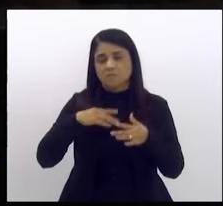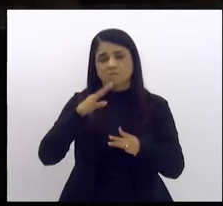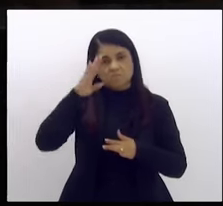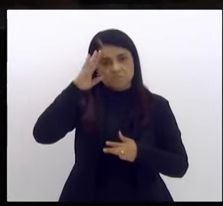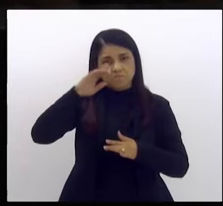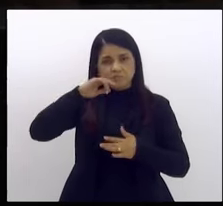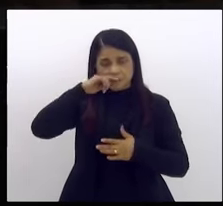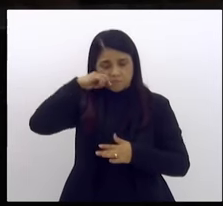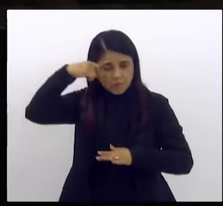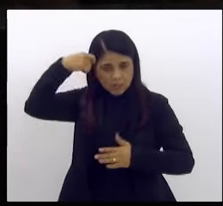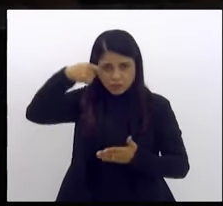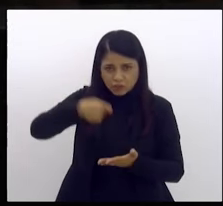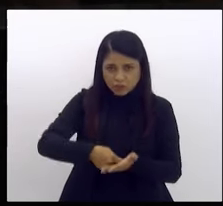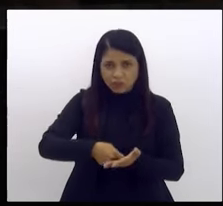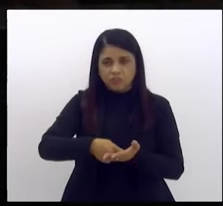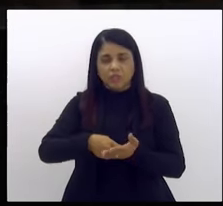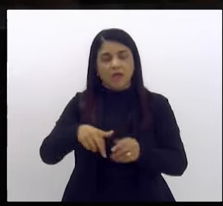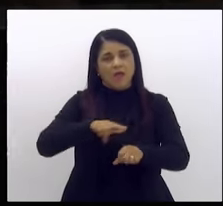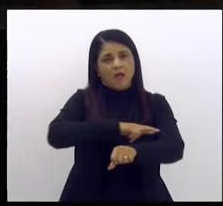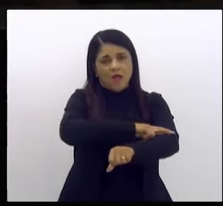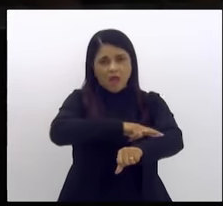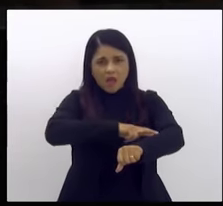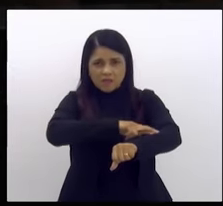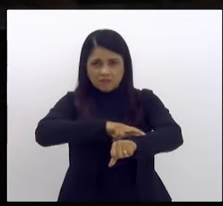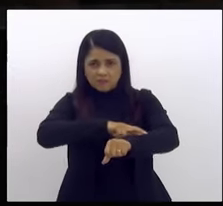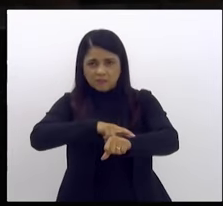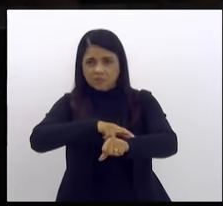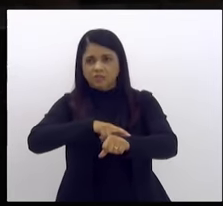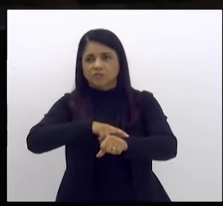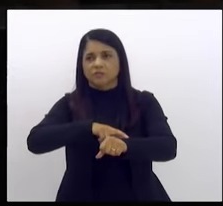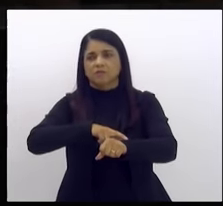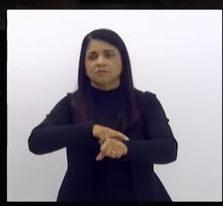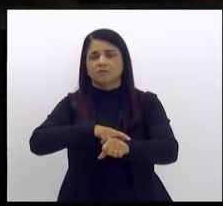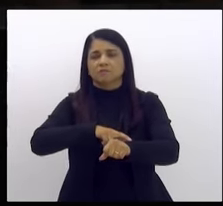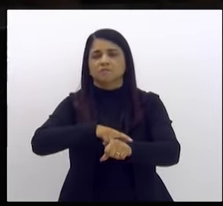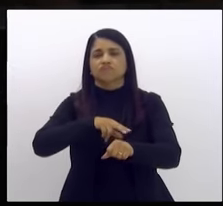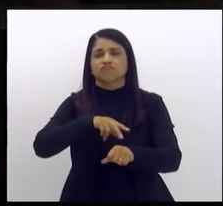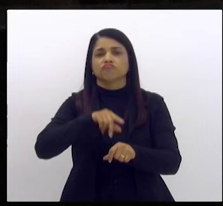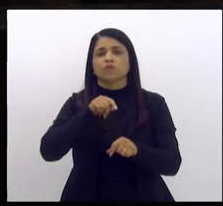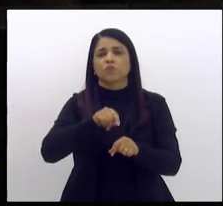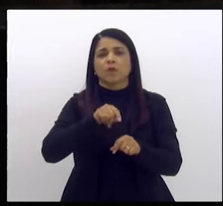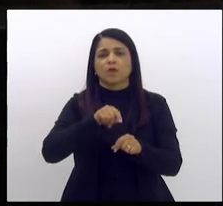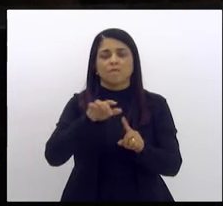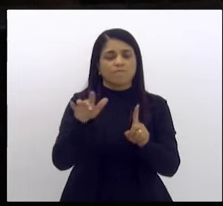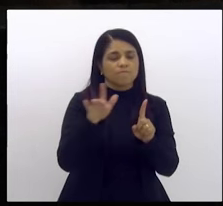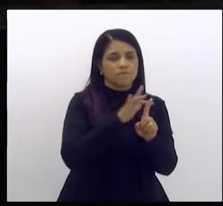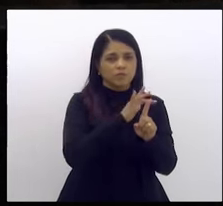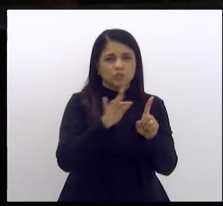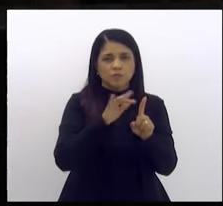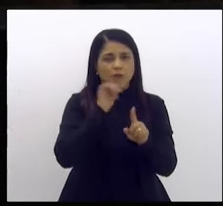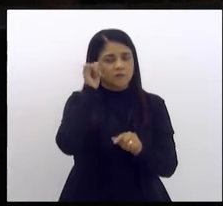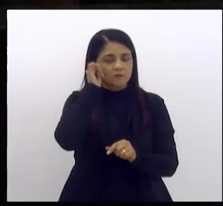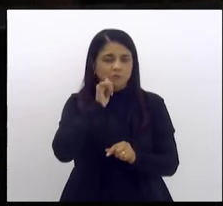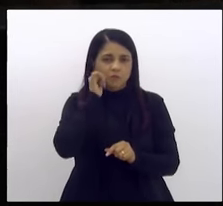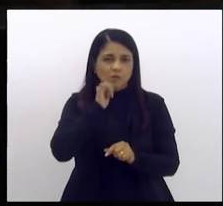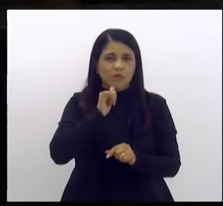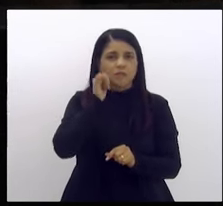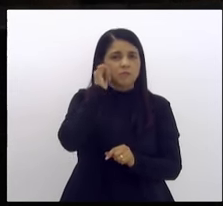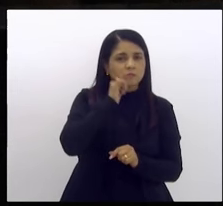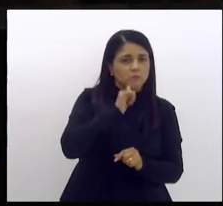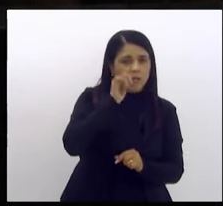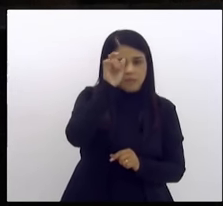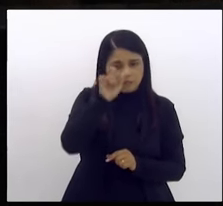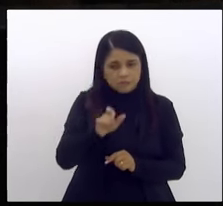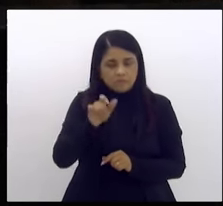machistas, misóginos, racistas, que tem preferencialmente vitimado mulheres, mulheres negras,